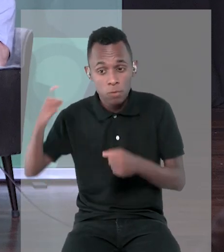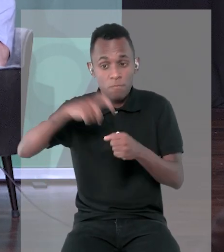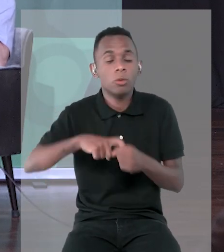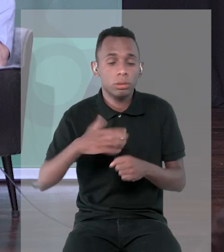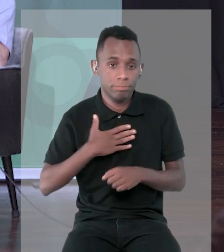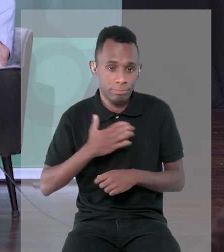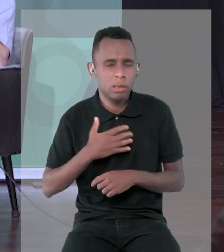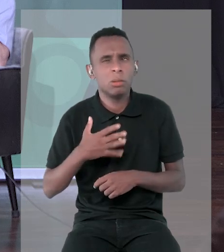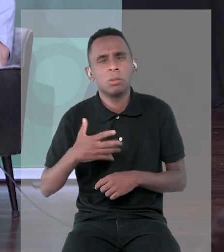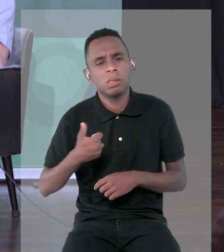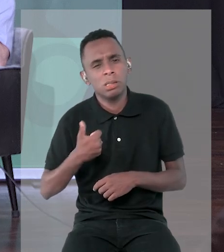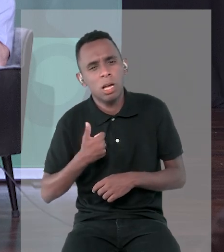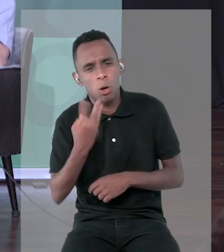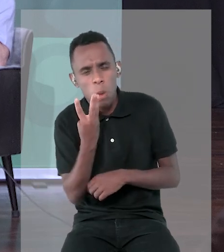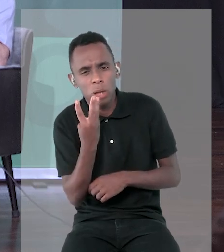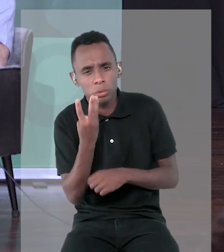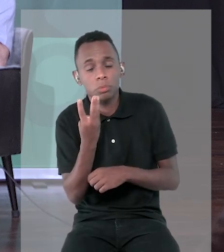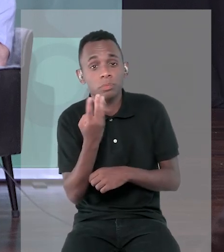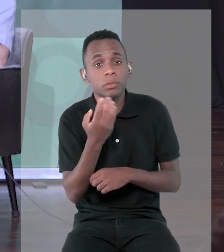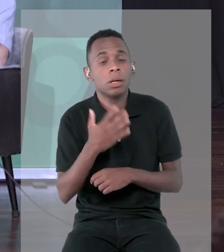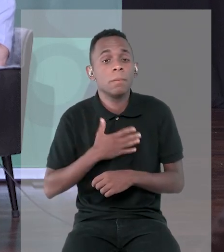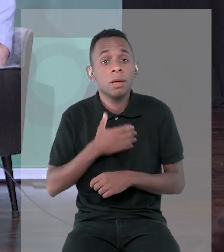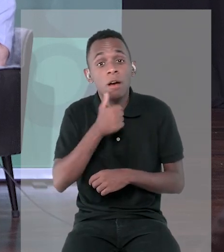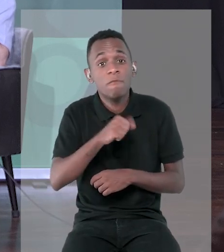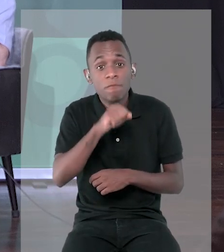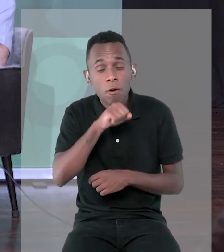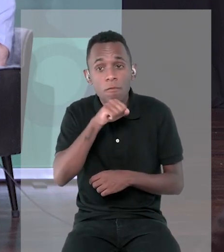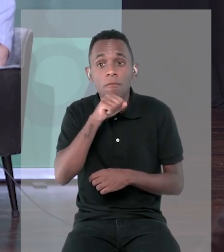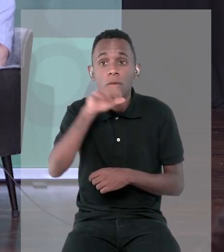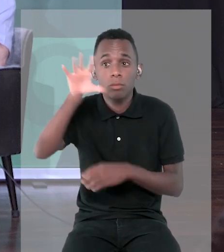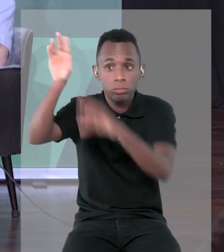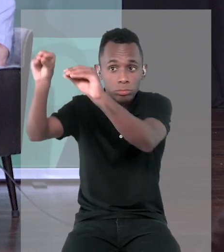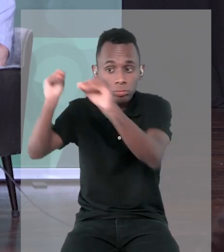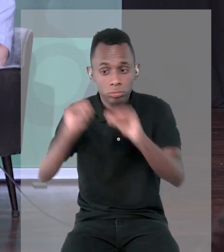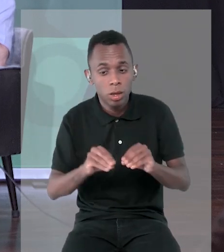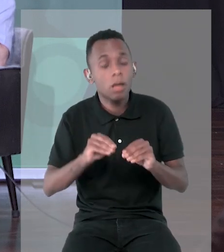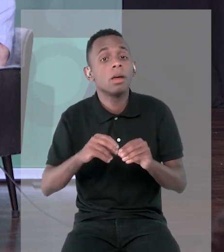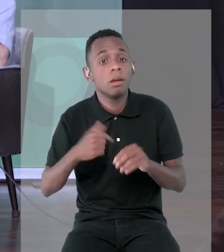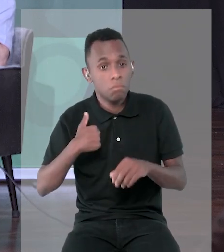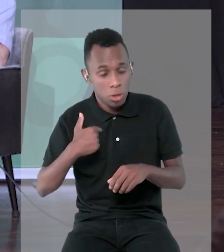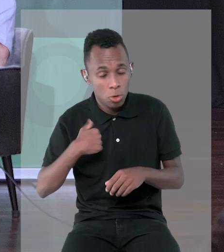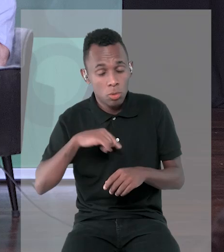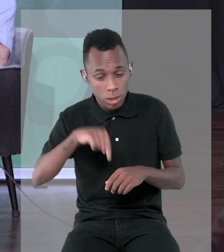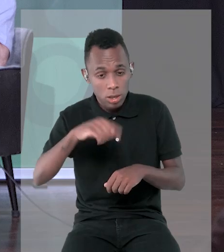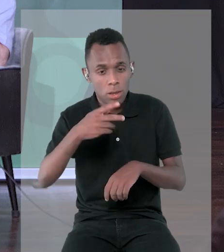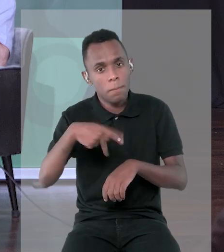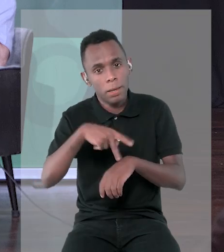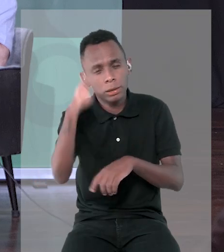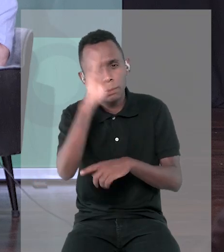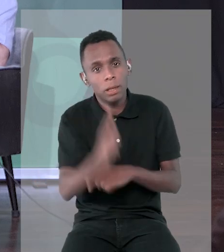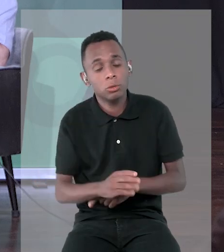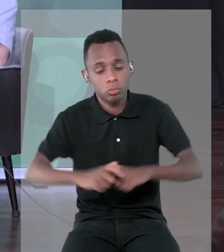Então, com 4 anos e meio, a minha avó veio me buscar e ela me trouxe ao Brasil. E o lugar onde eu